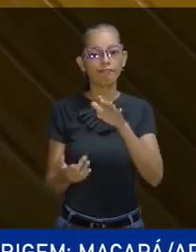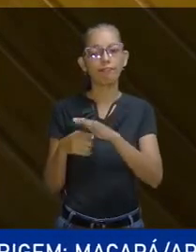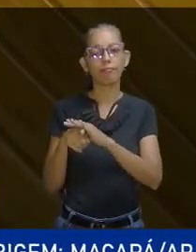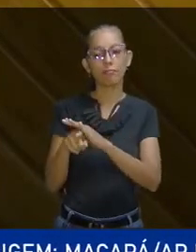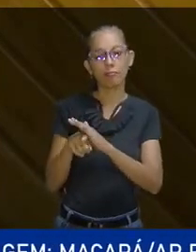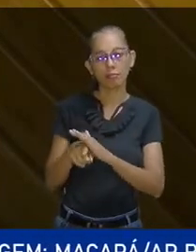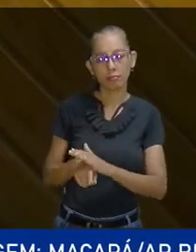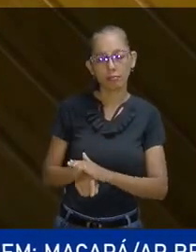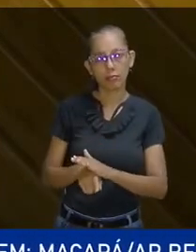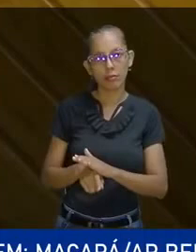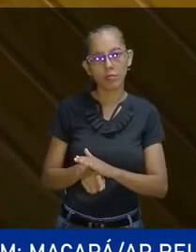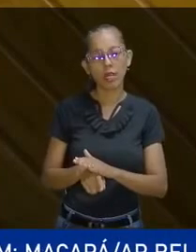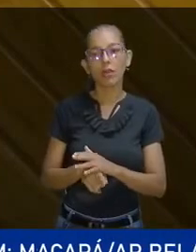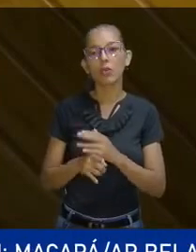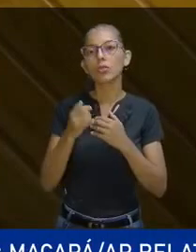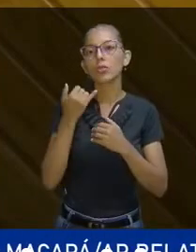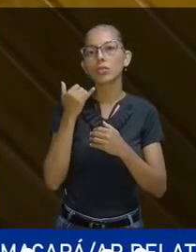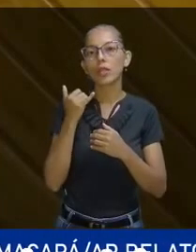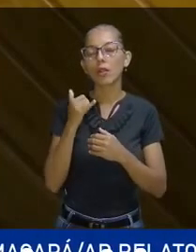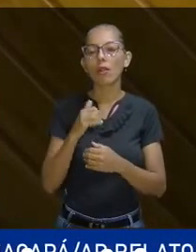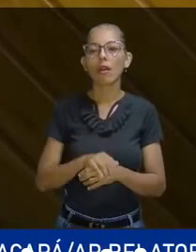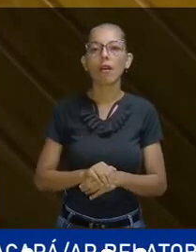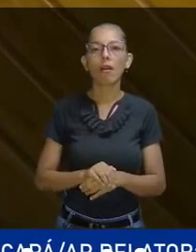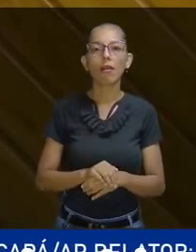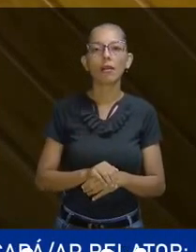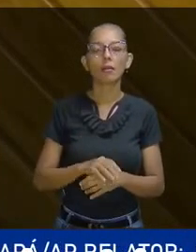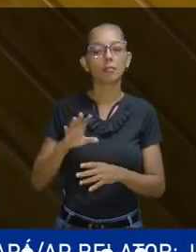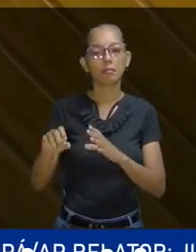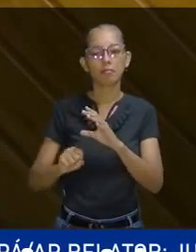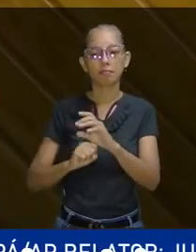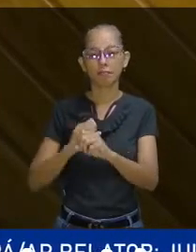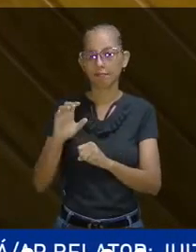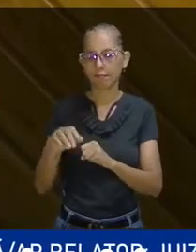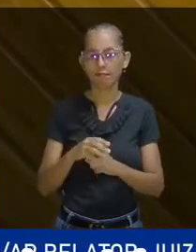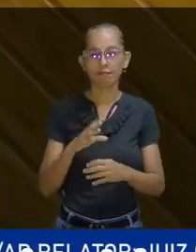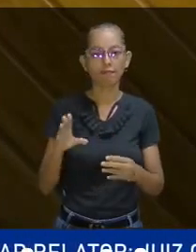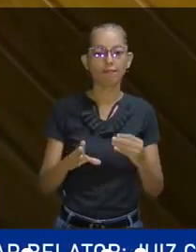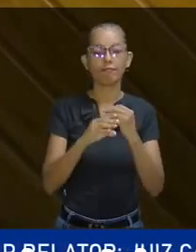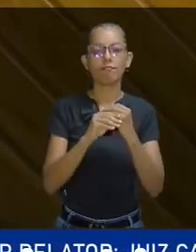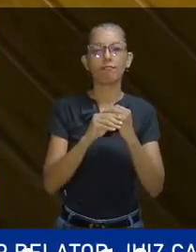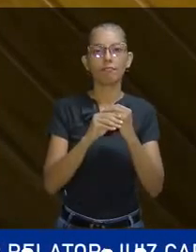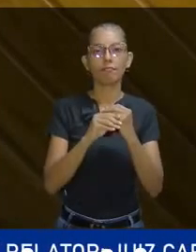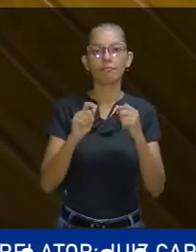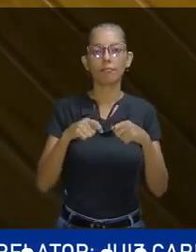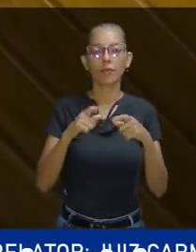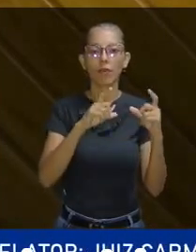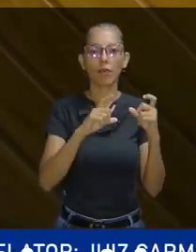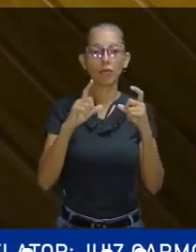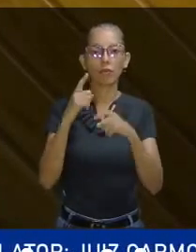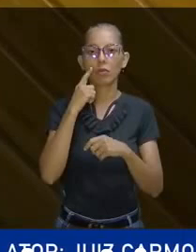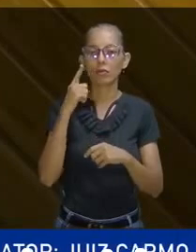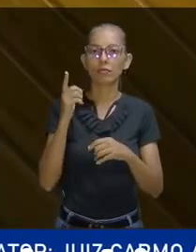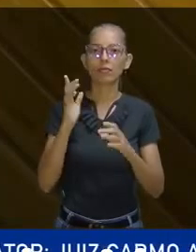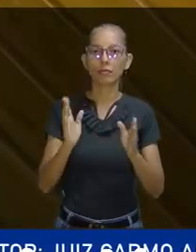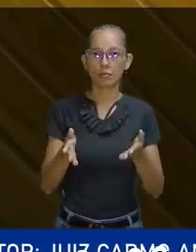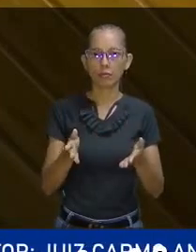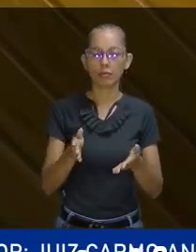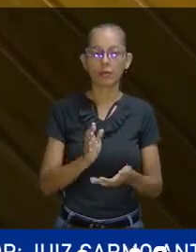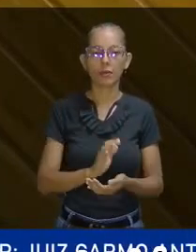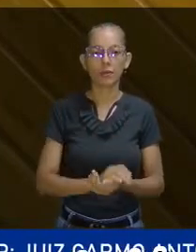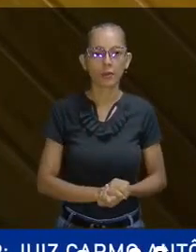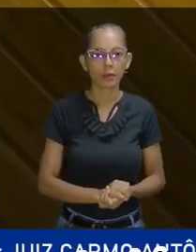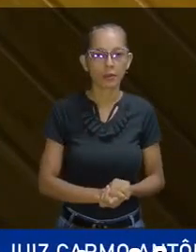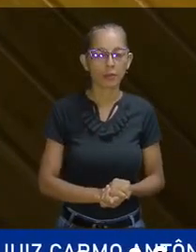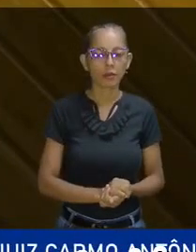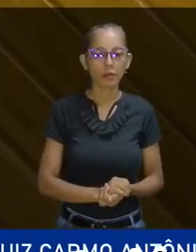celulares apreendidos, o que trouxe outros fatos que não guardam relação, que ampliou demasiadamente o espectro